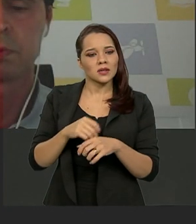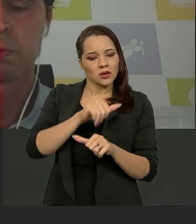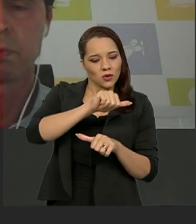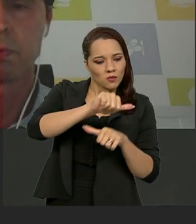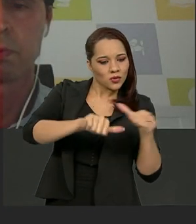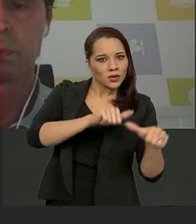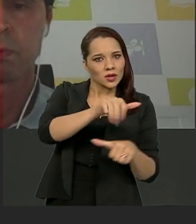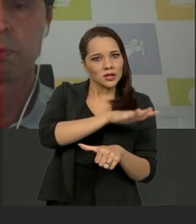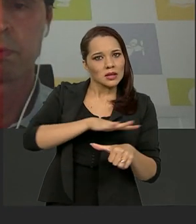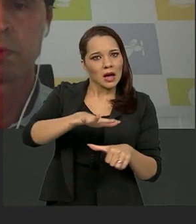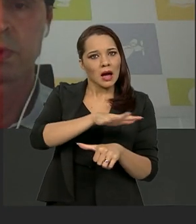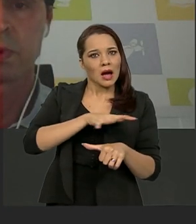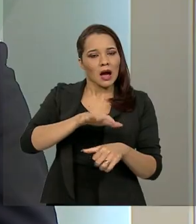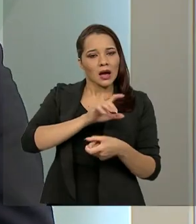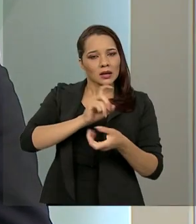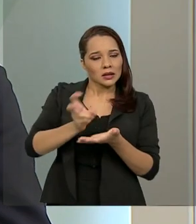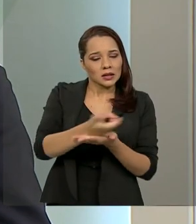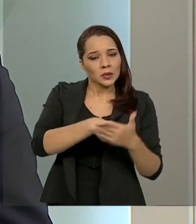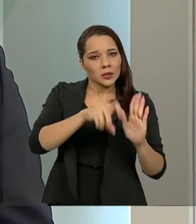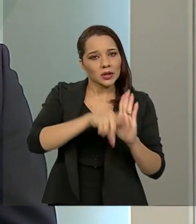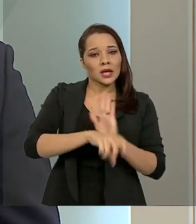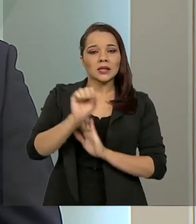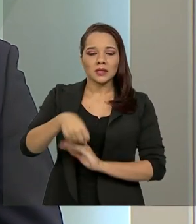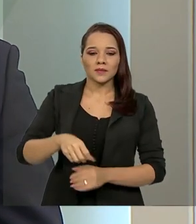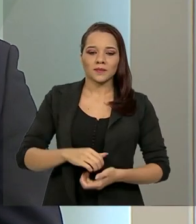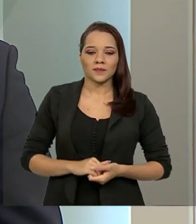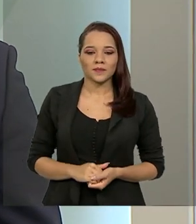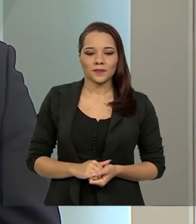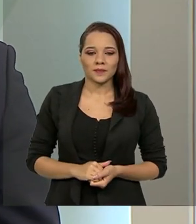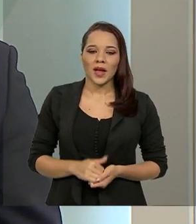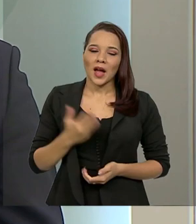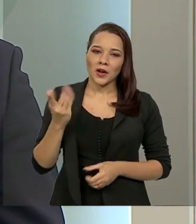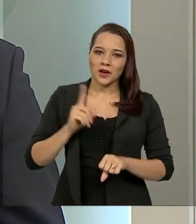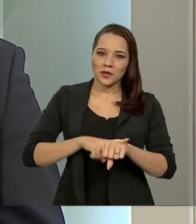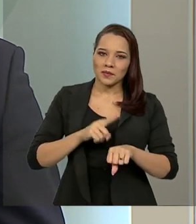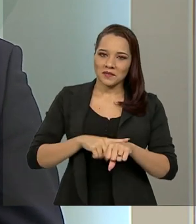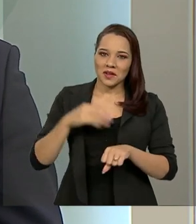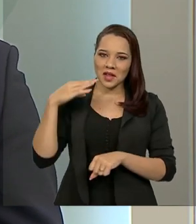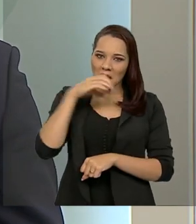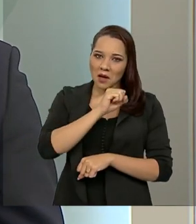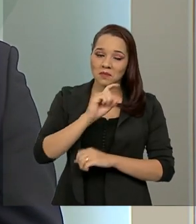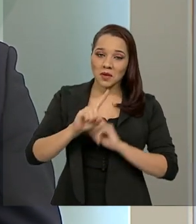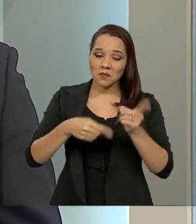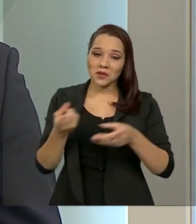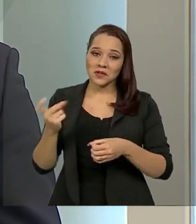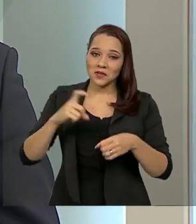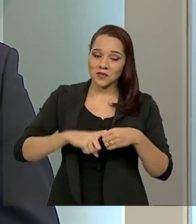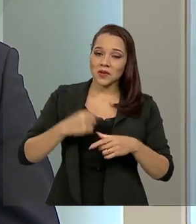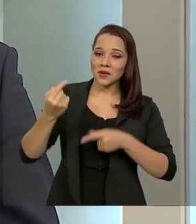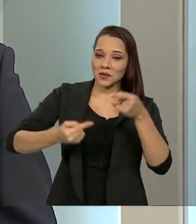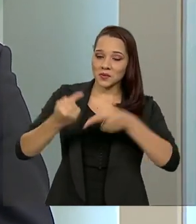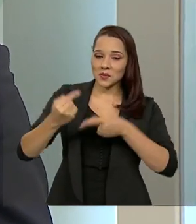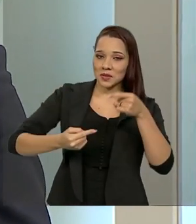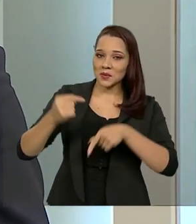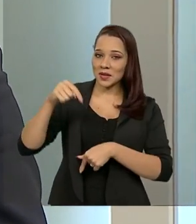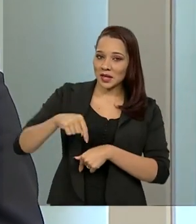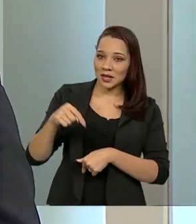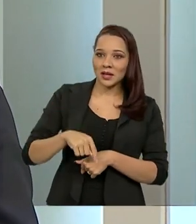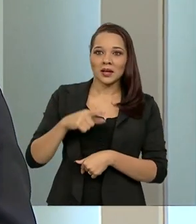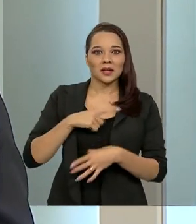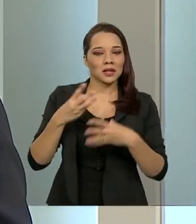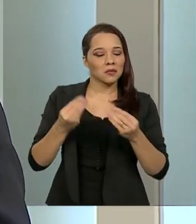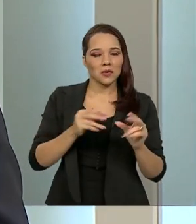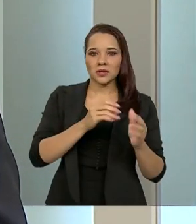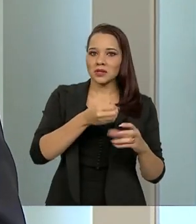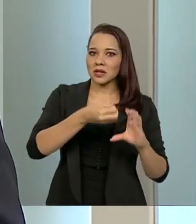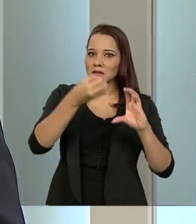reforma tributária adequada, sim. E nós vamos para um breve intervalo. Daqui a pouco voltamos com essa discussão aqui, que tem muitos